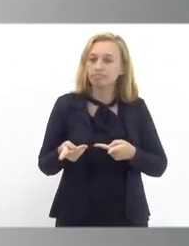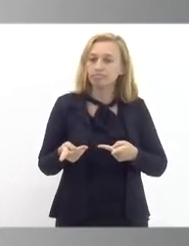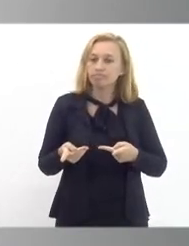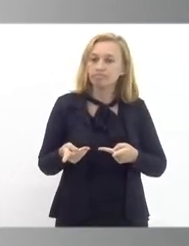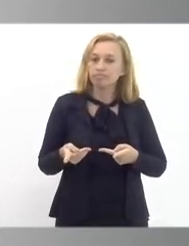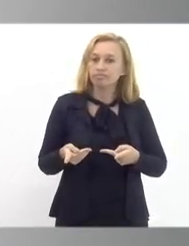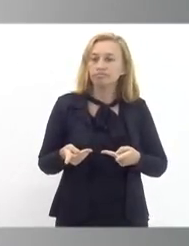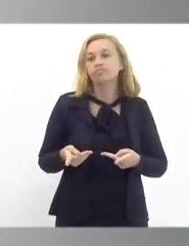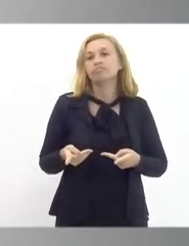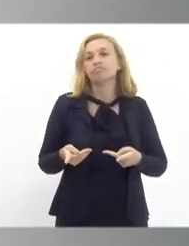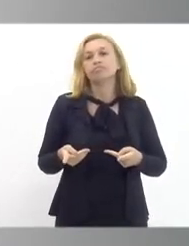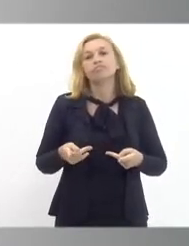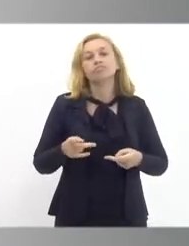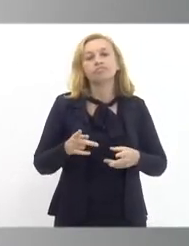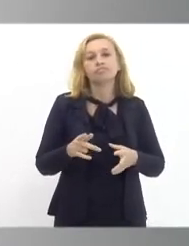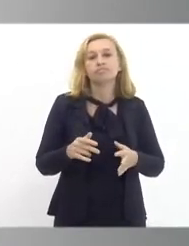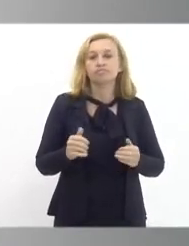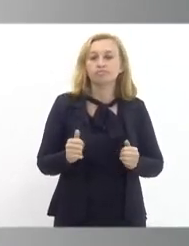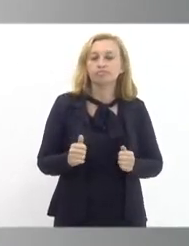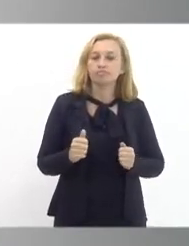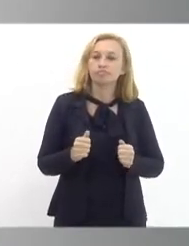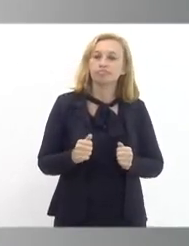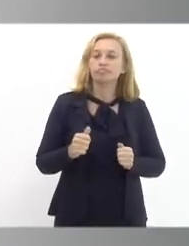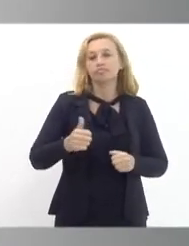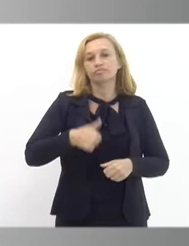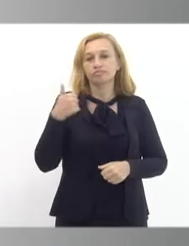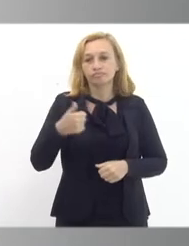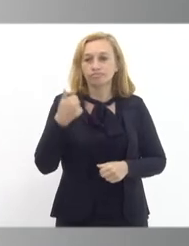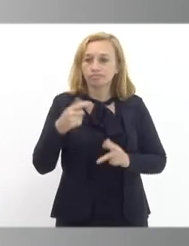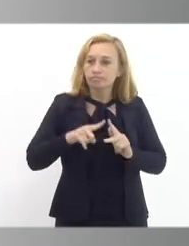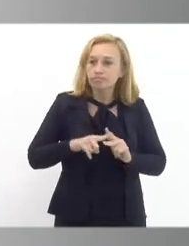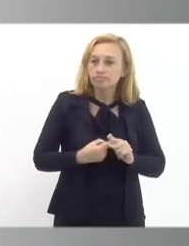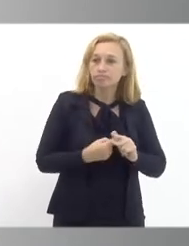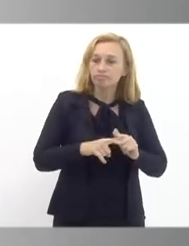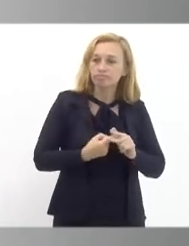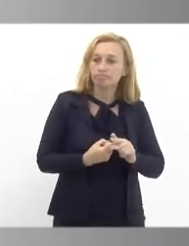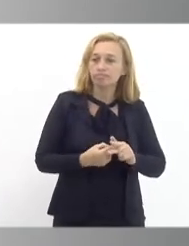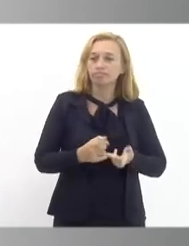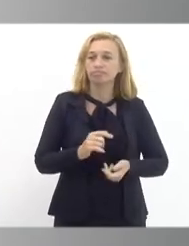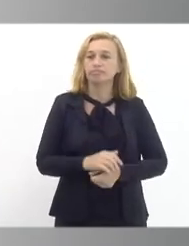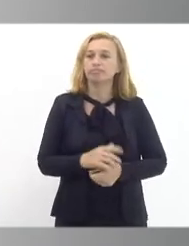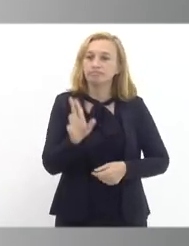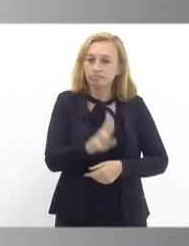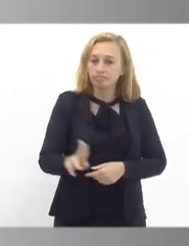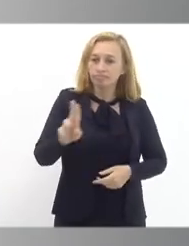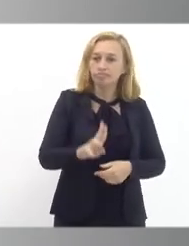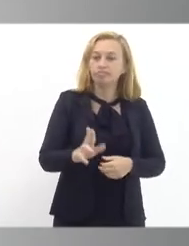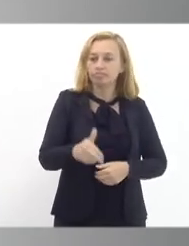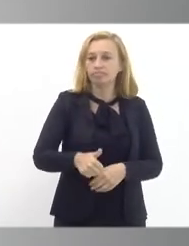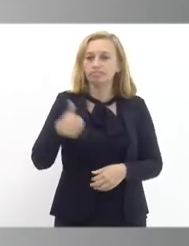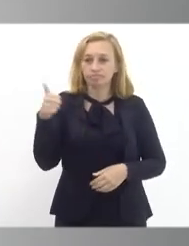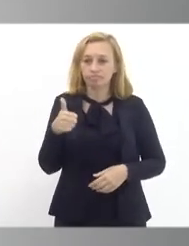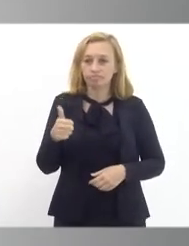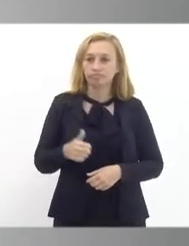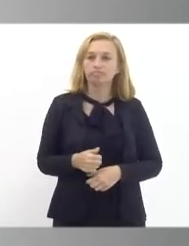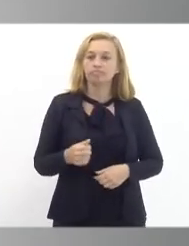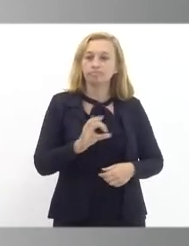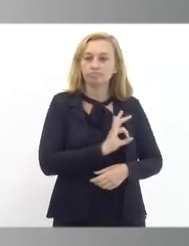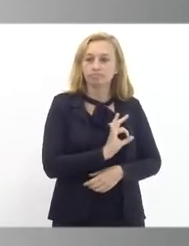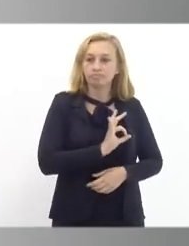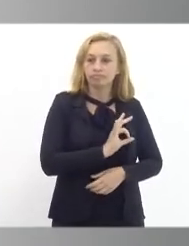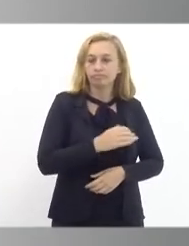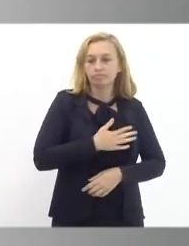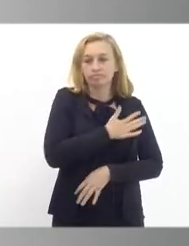participar das melhorias, participar da manutenção, frequentarem, utilizarem da melhor forma possível. A Polícia